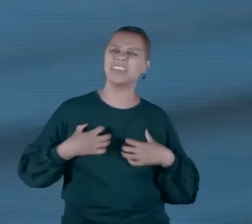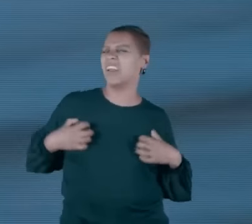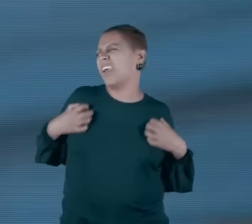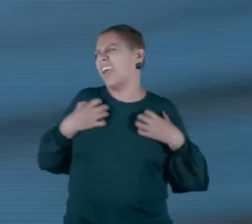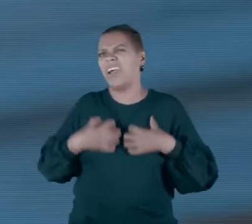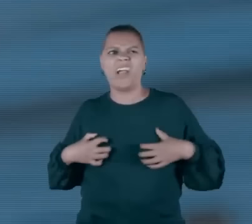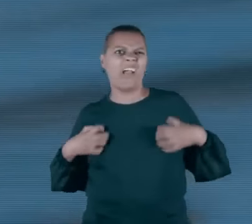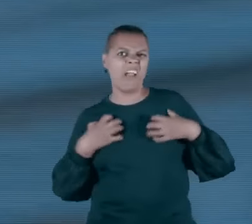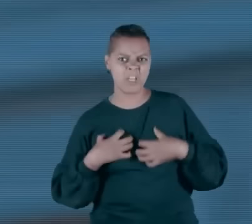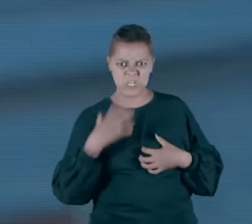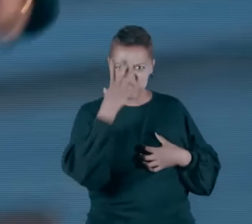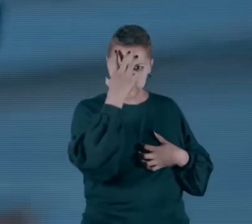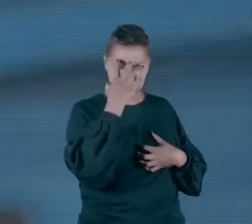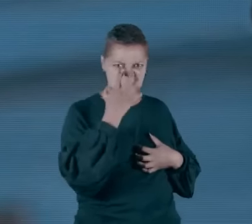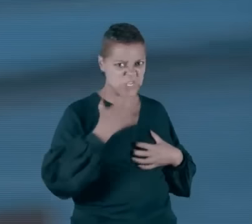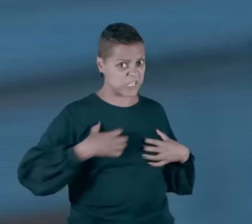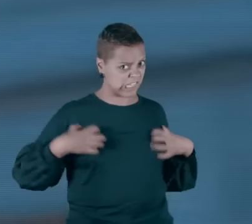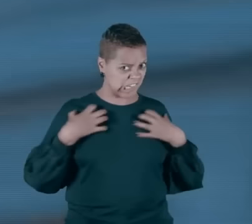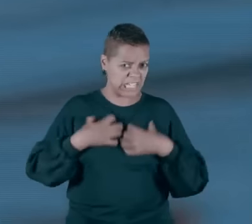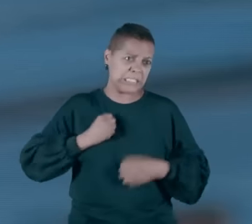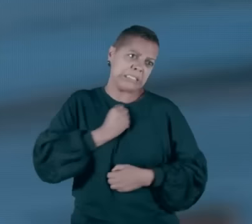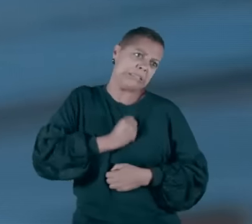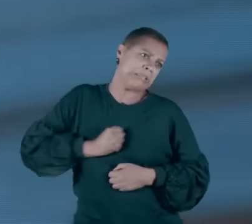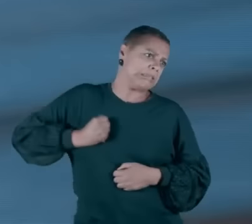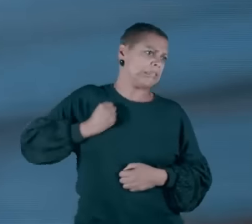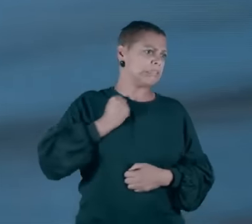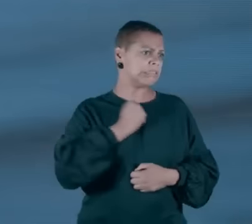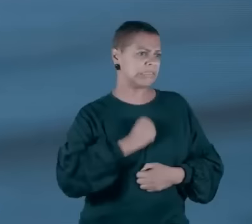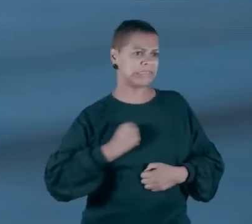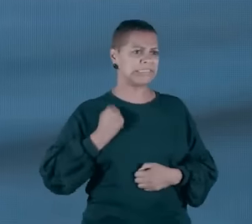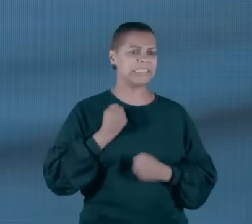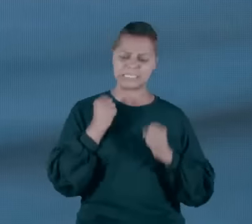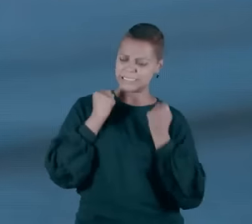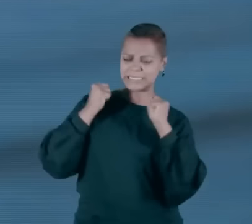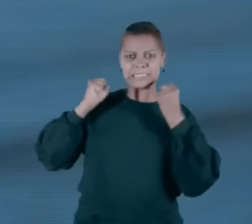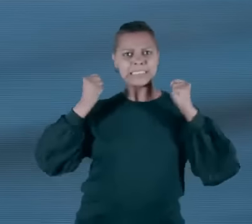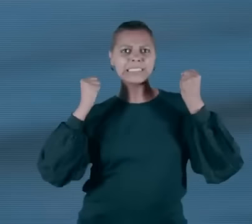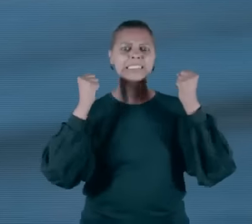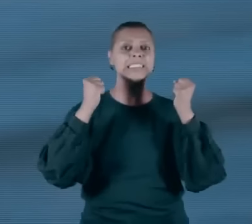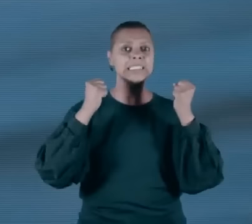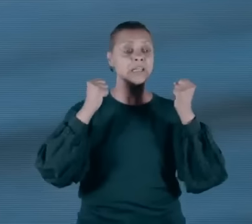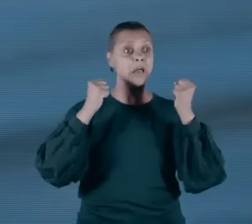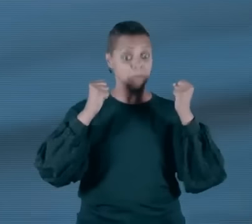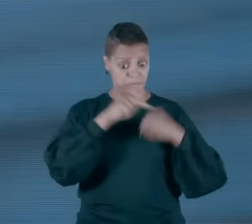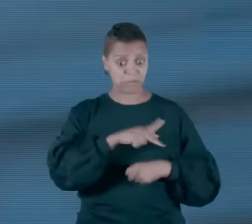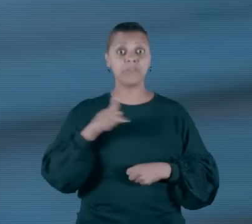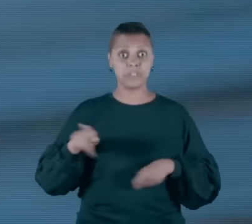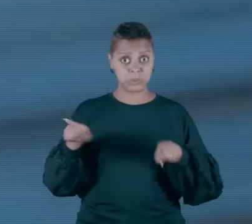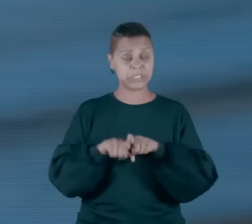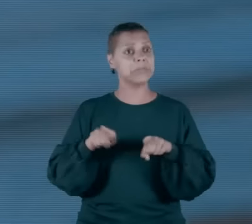ficar bravo chateado com saudade da escola e até mesmo os educadores